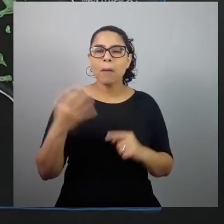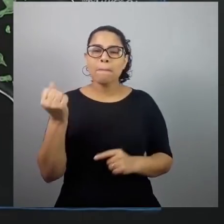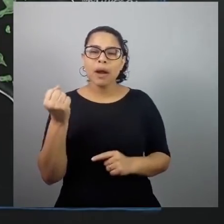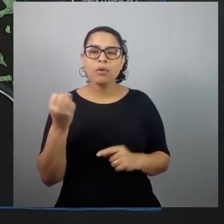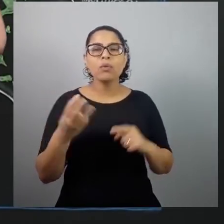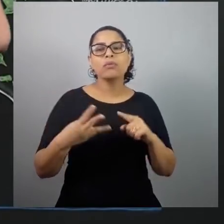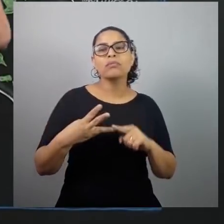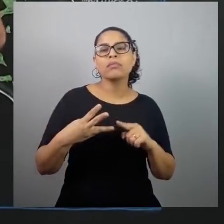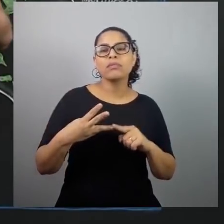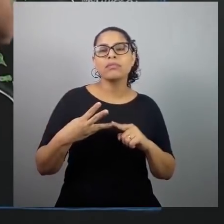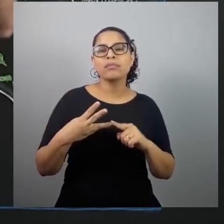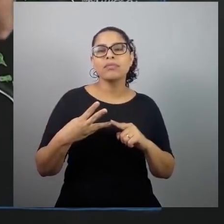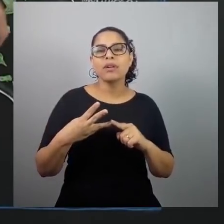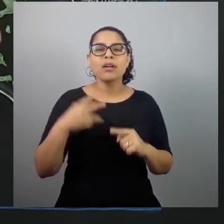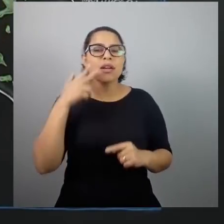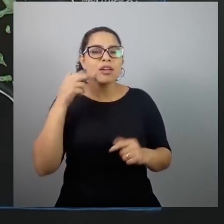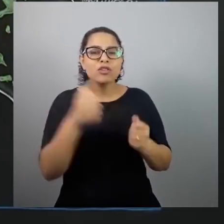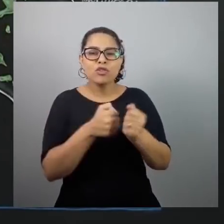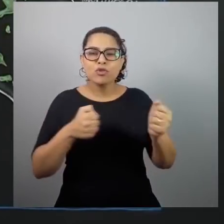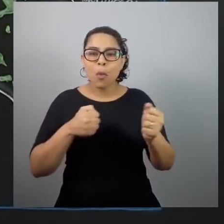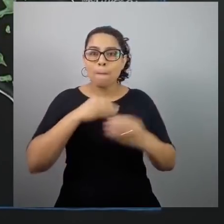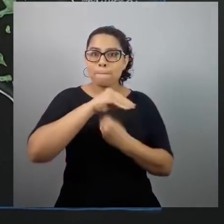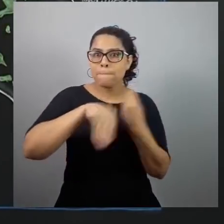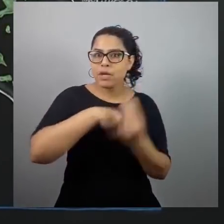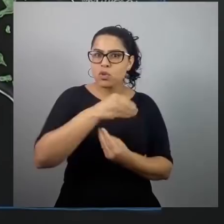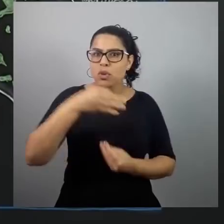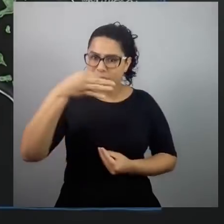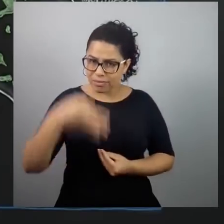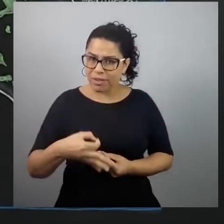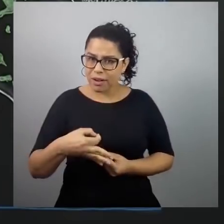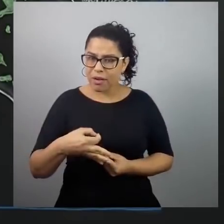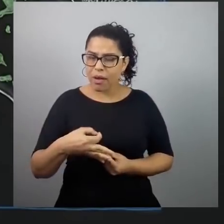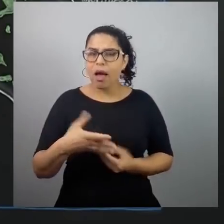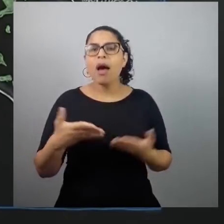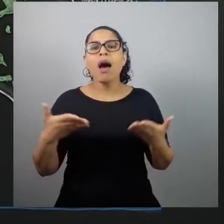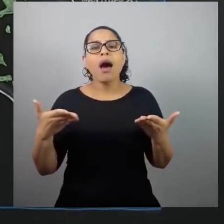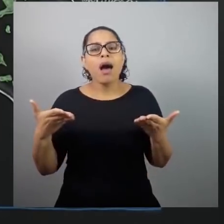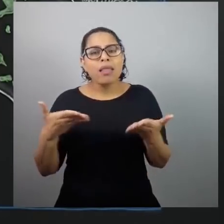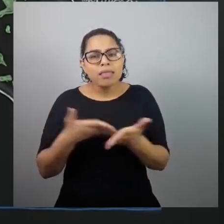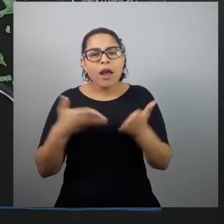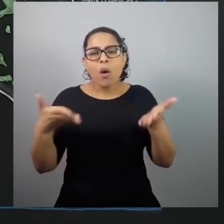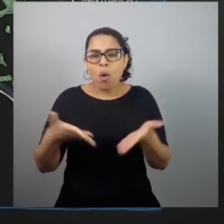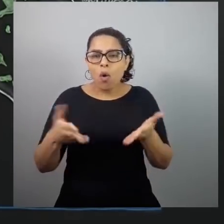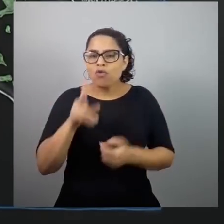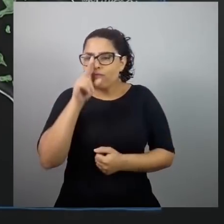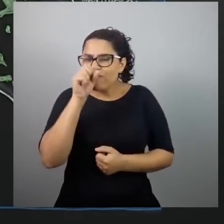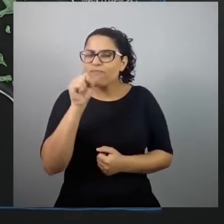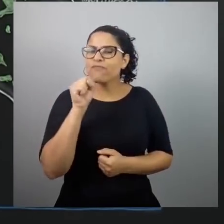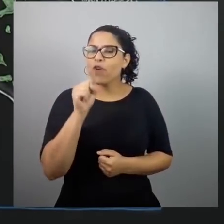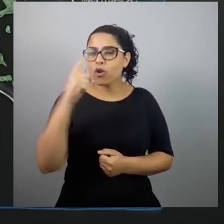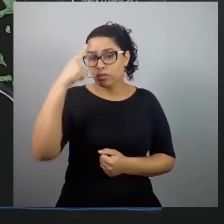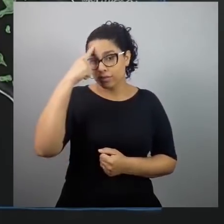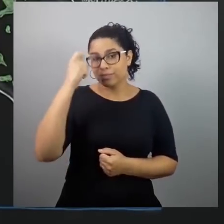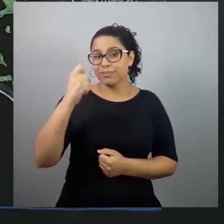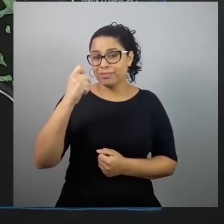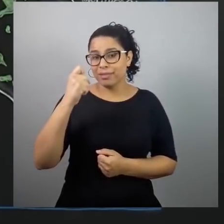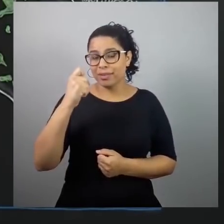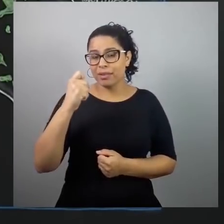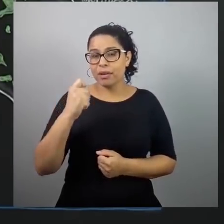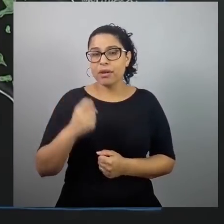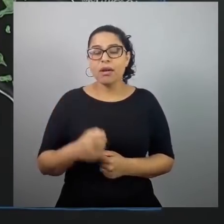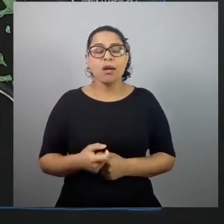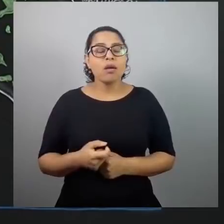indígenas, e que teria sido uma mistura que deu certo. Essa ideia, que é muito forte no Brasil até hoje ainda, ela